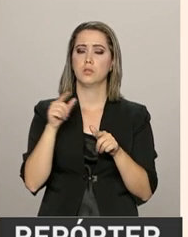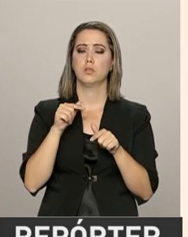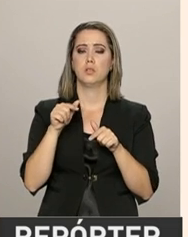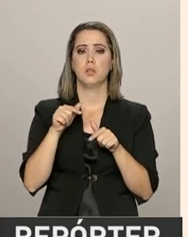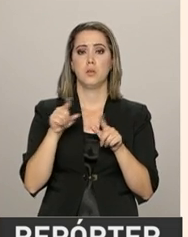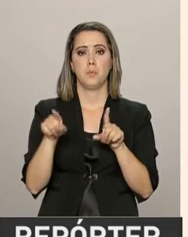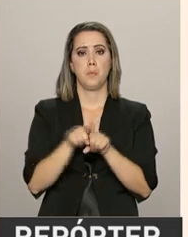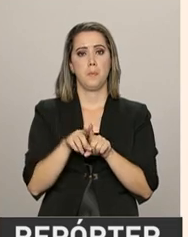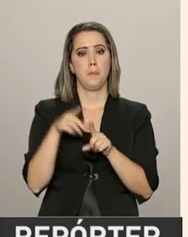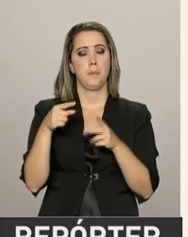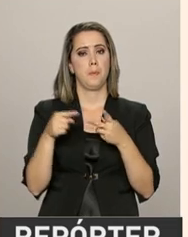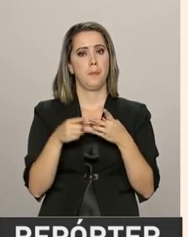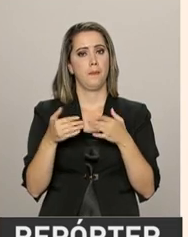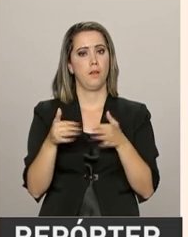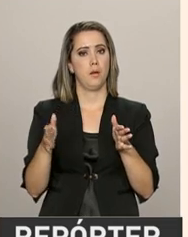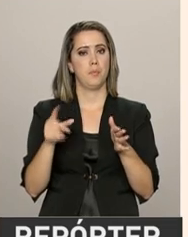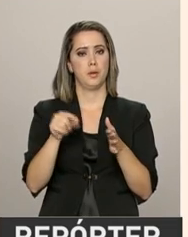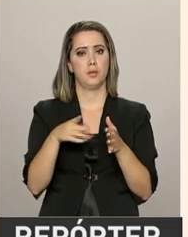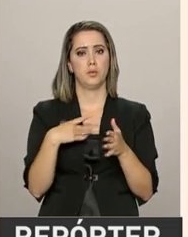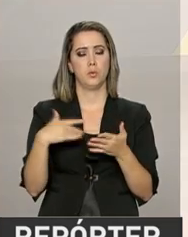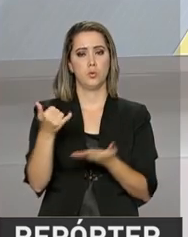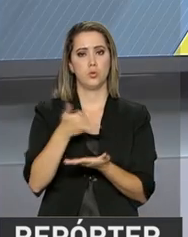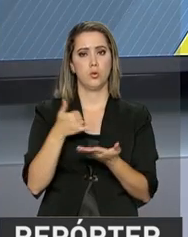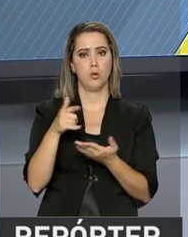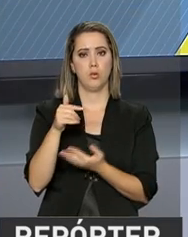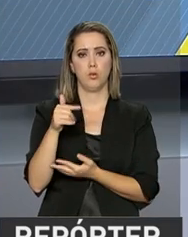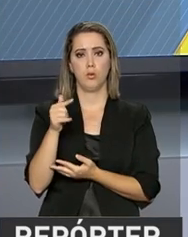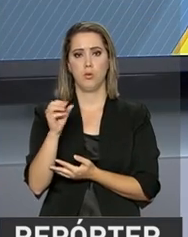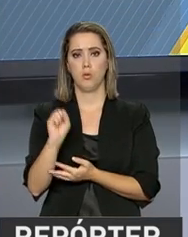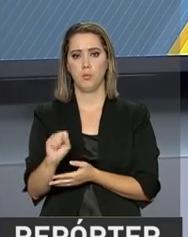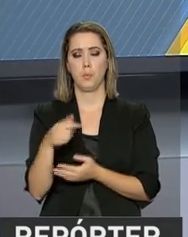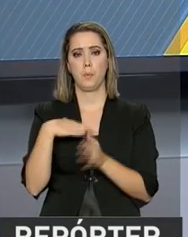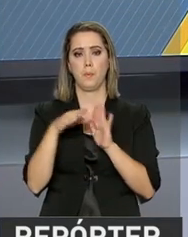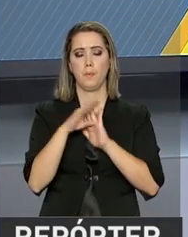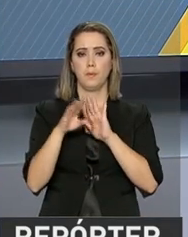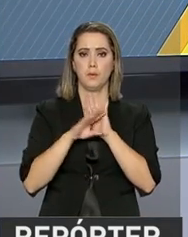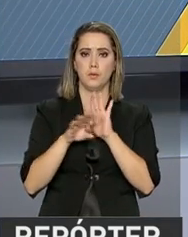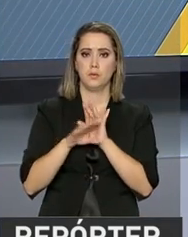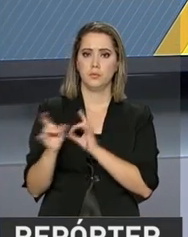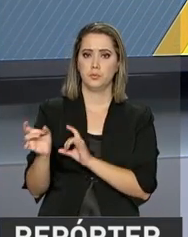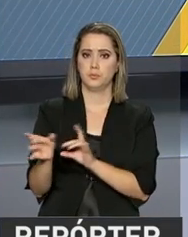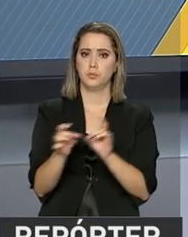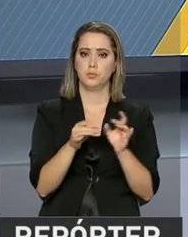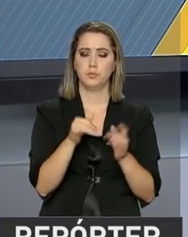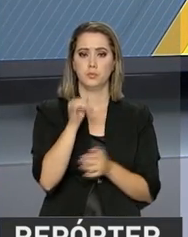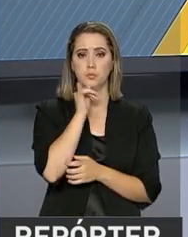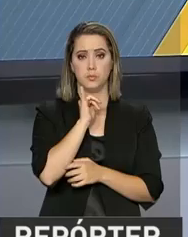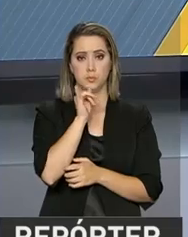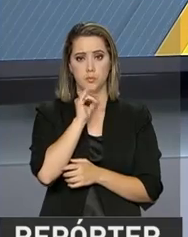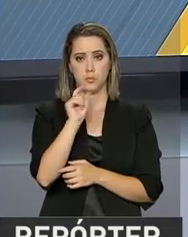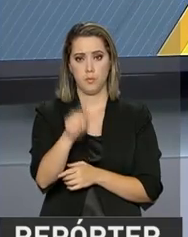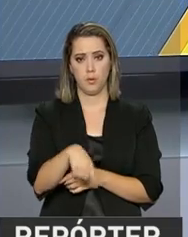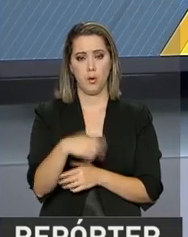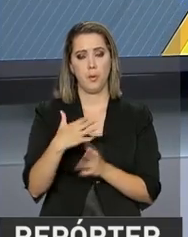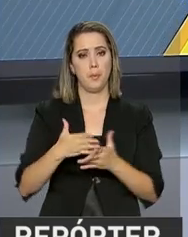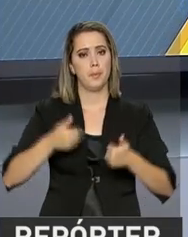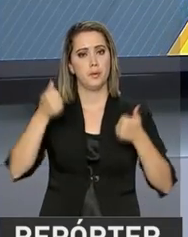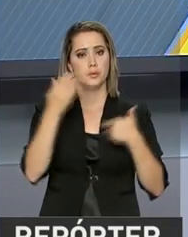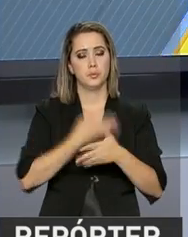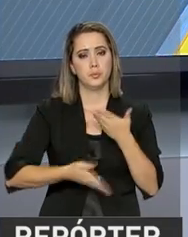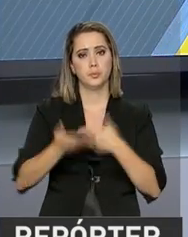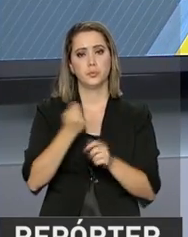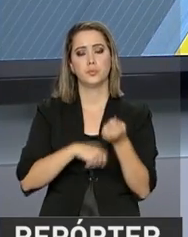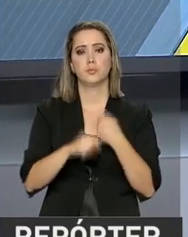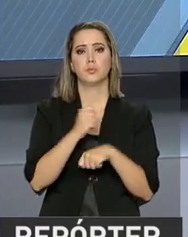trabalhistas, a abertura do setor de óleo e gás e o programa de concessões como exemplos de melhoria